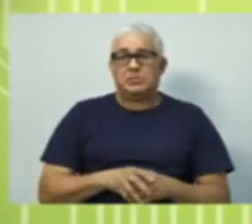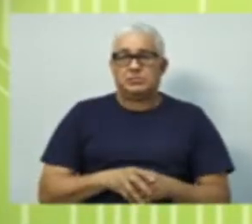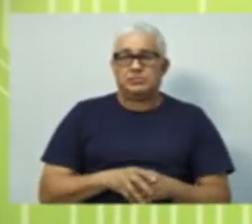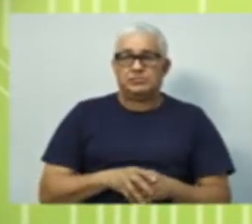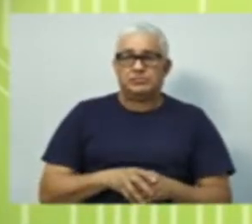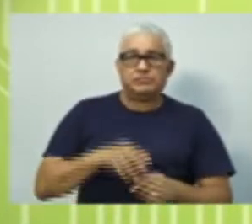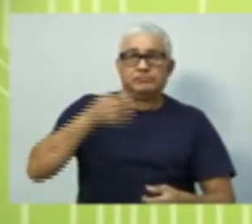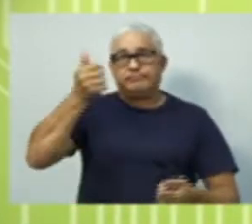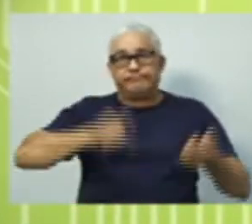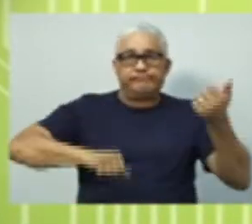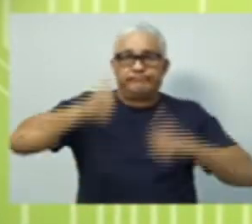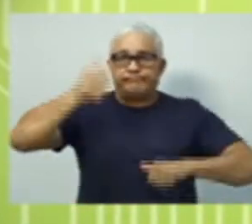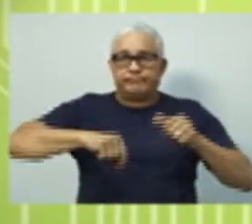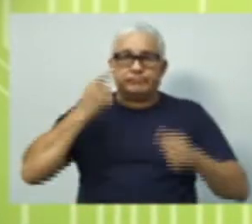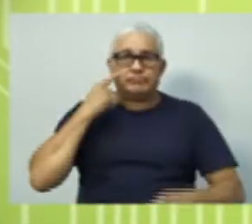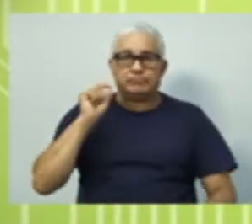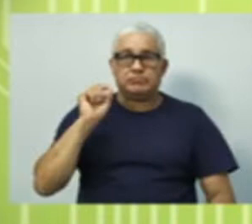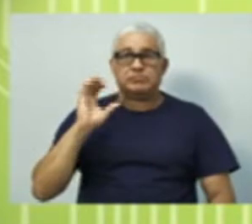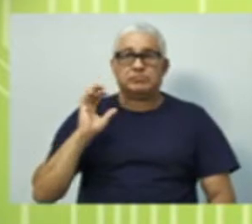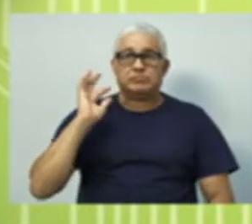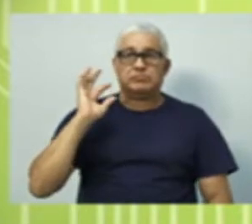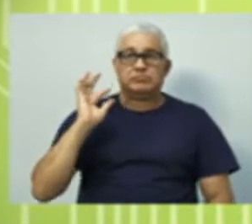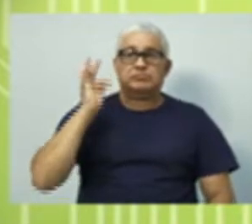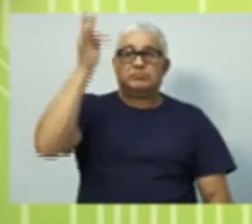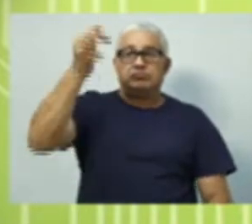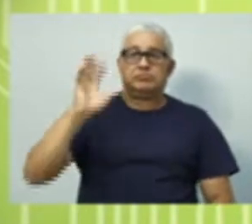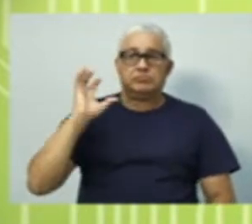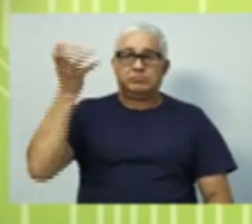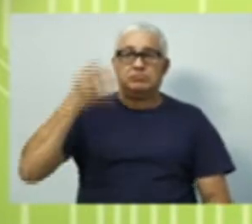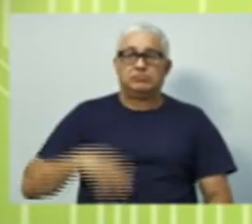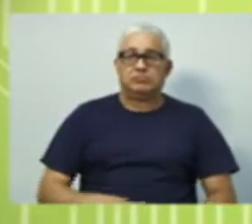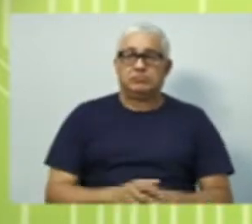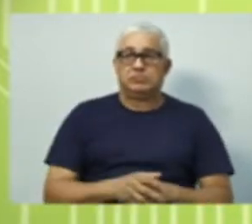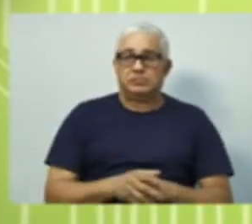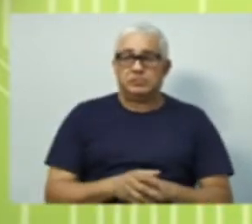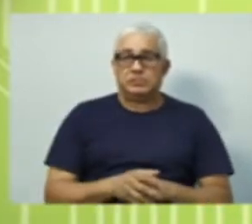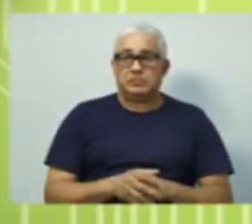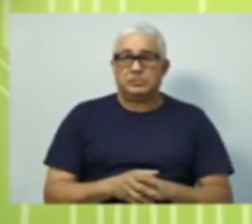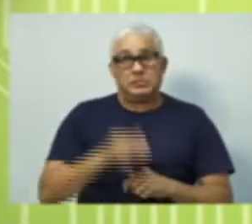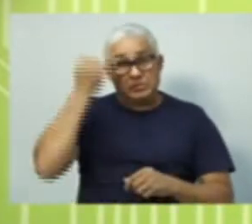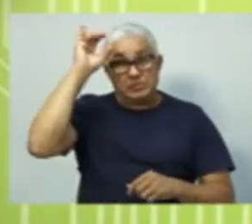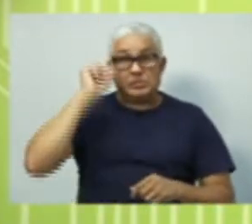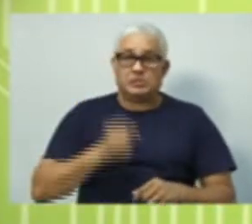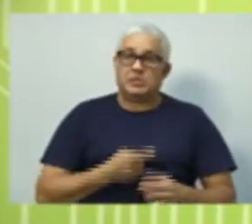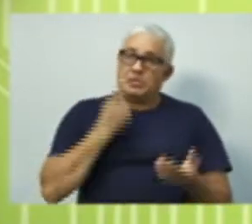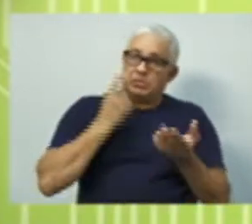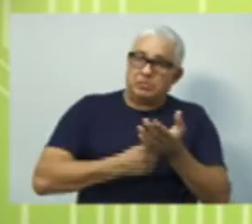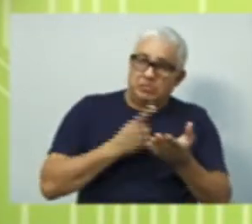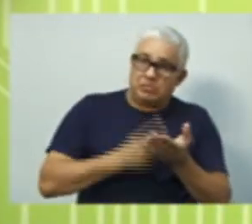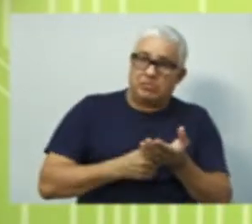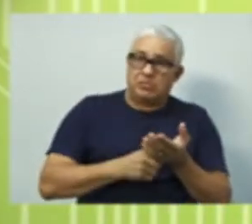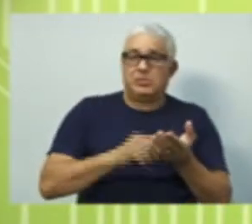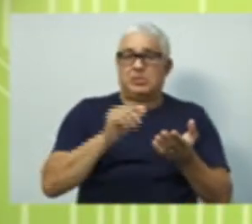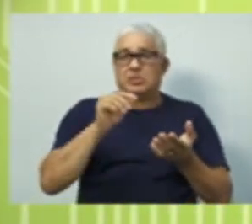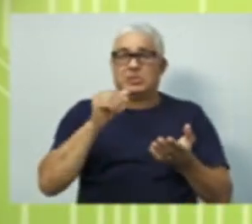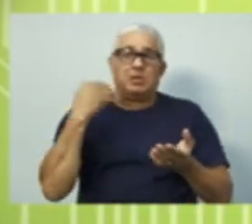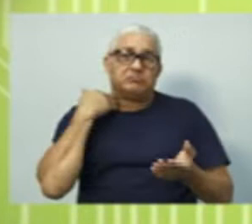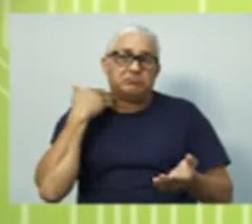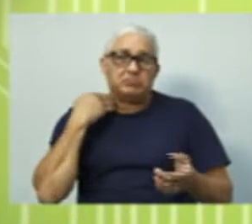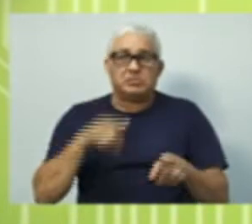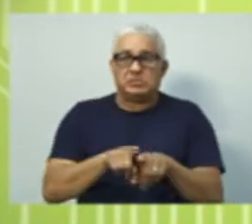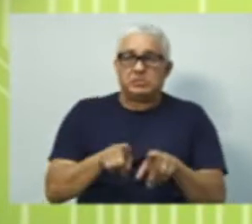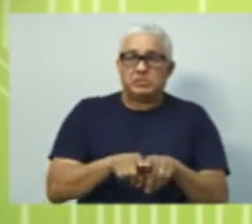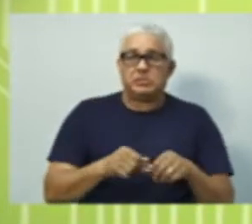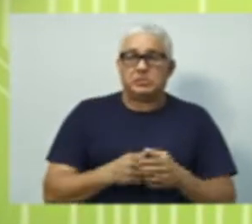como que vai acontecer daqui para frente. Então, quanto menos se comprometer com agente financeiro, melhor. Agora, se o investimento é de alta